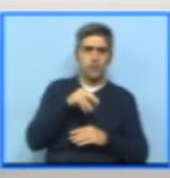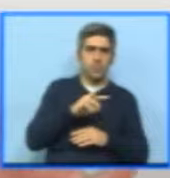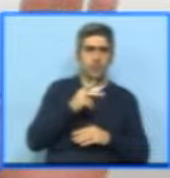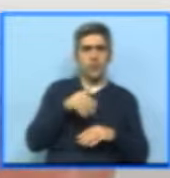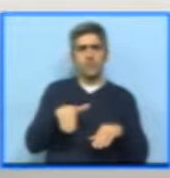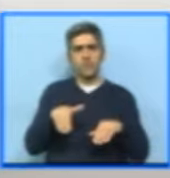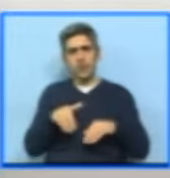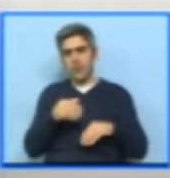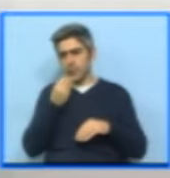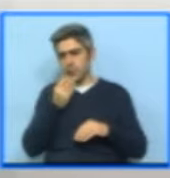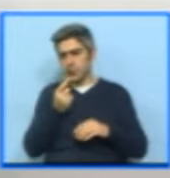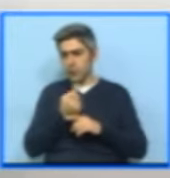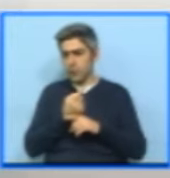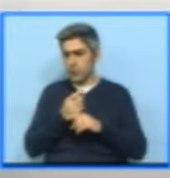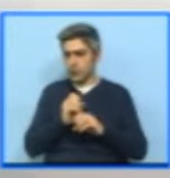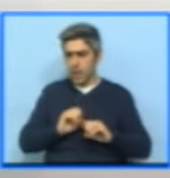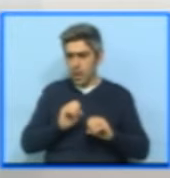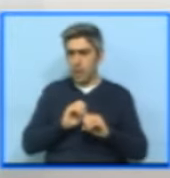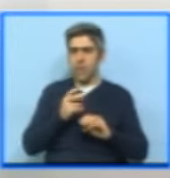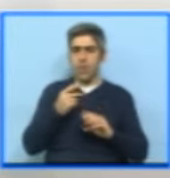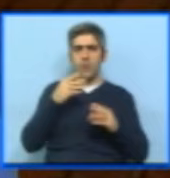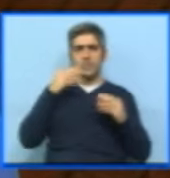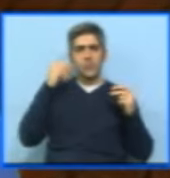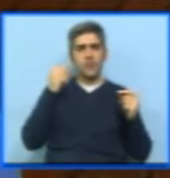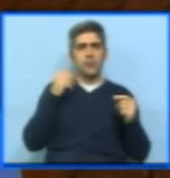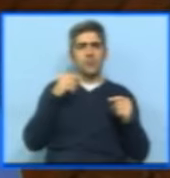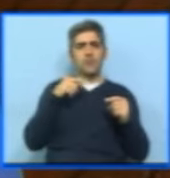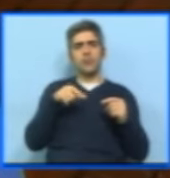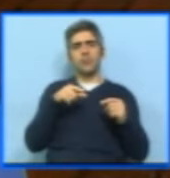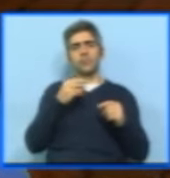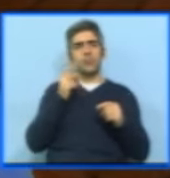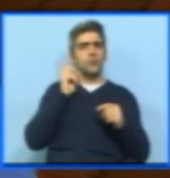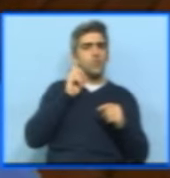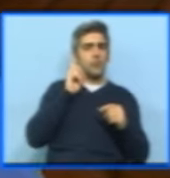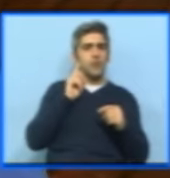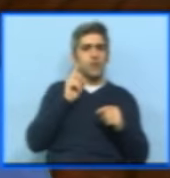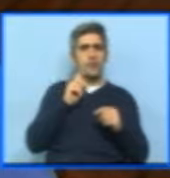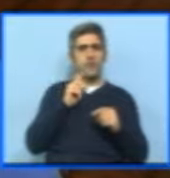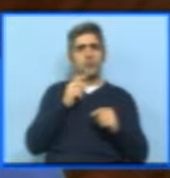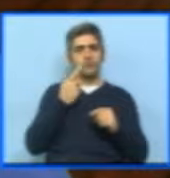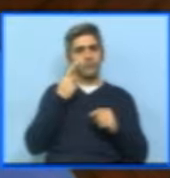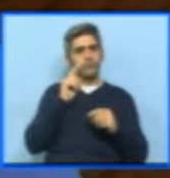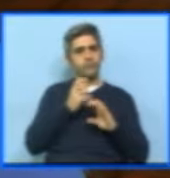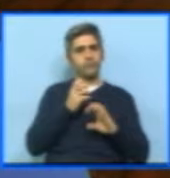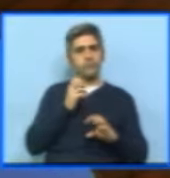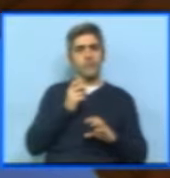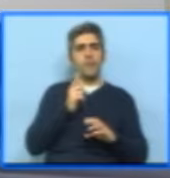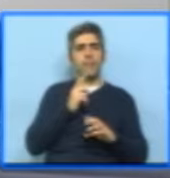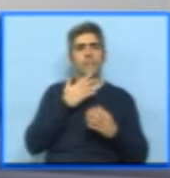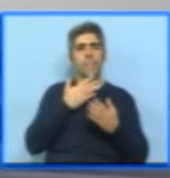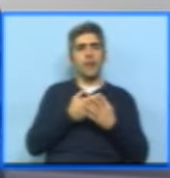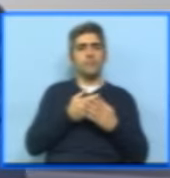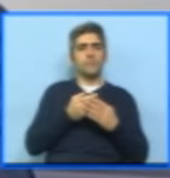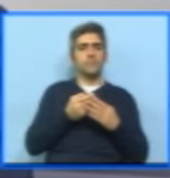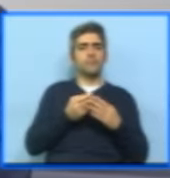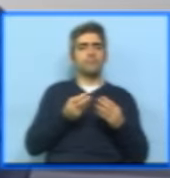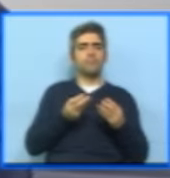abstinência, enfim. Mas esse espírito do jejum e da abstinência é muito importante de reacentuar para não ficarmos